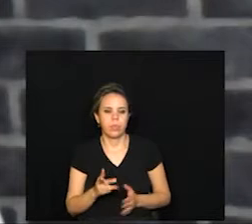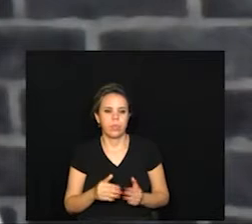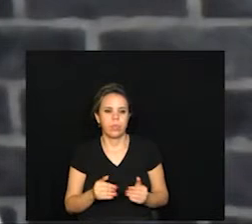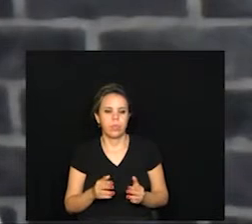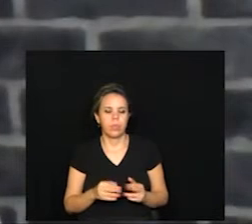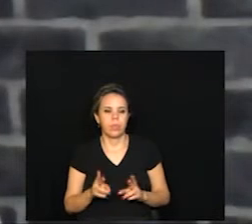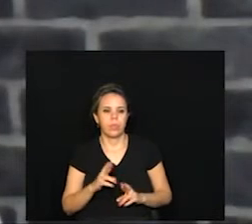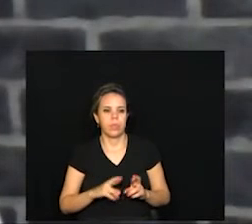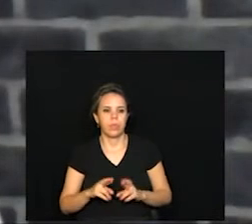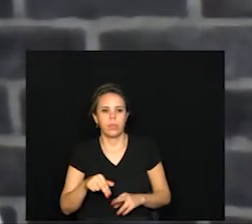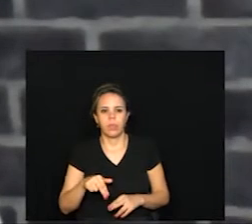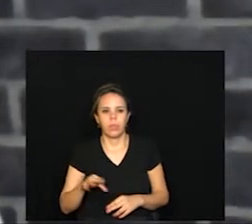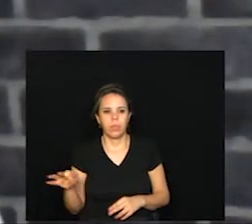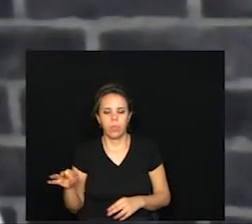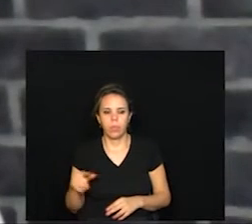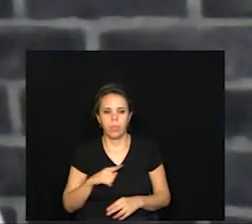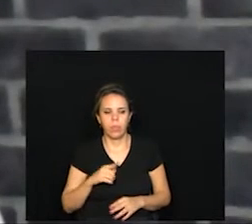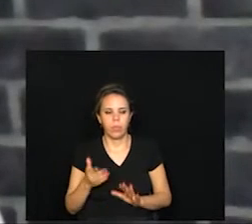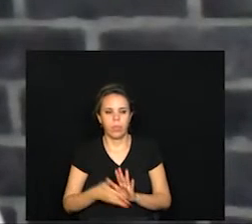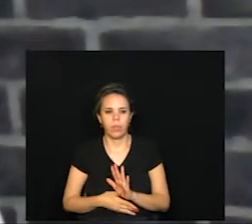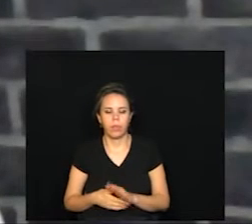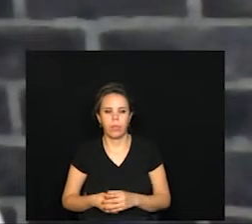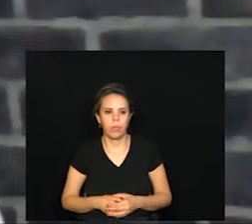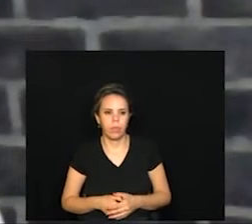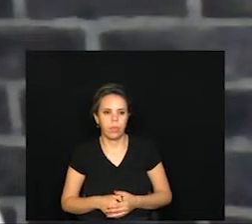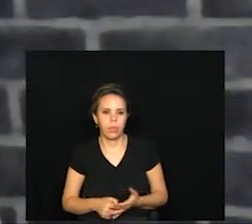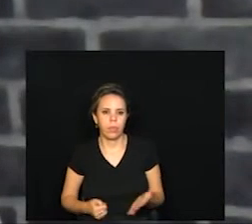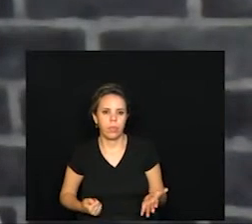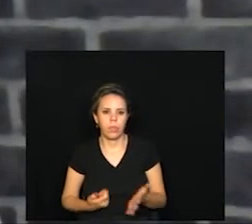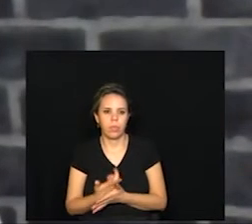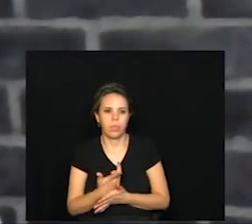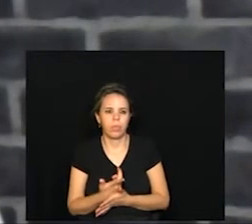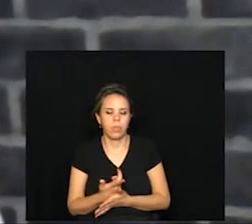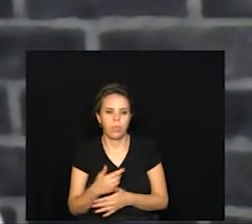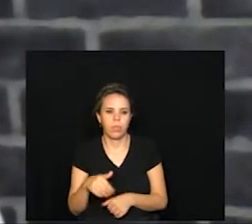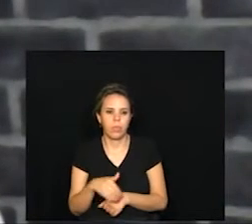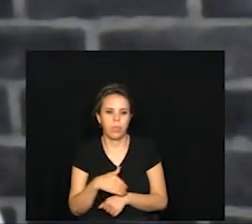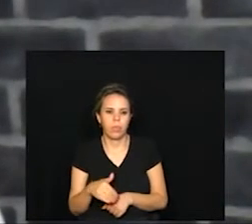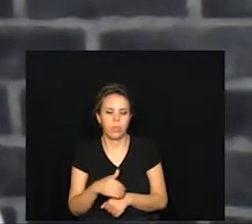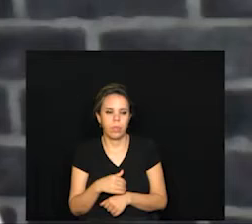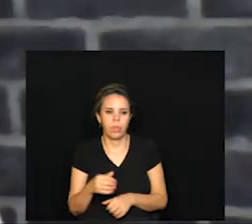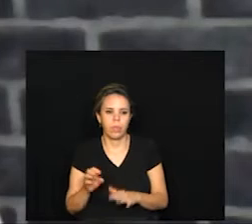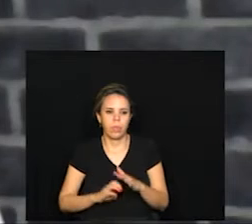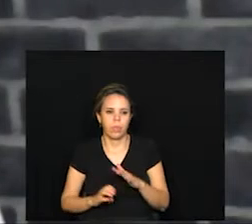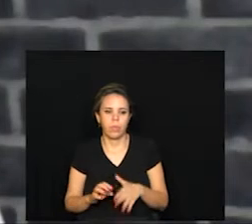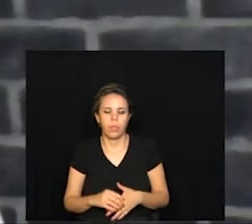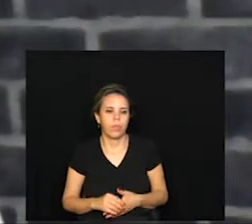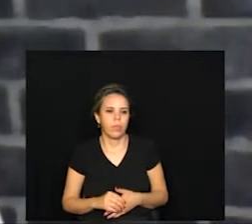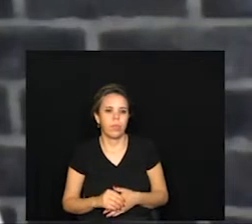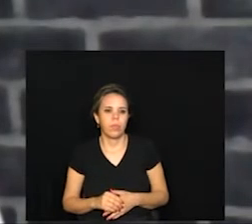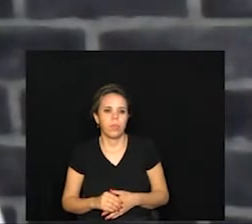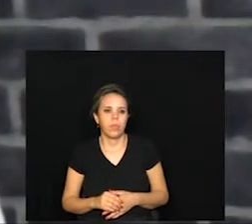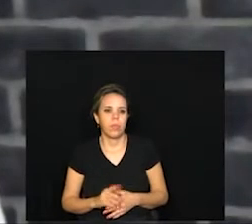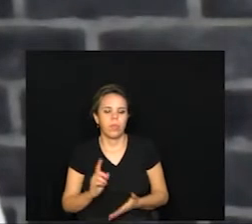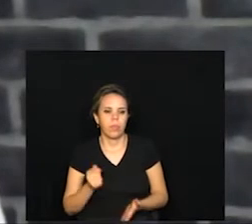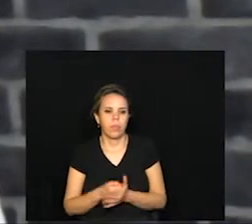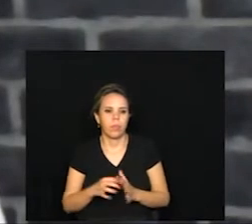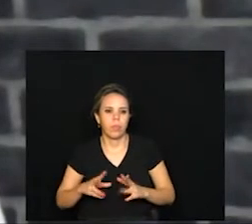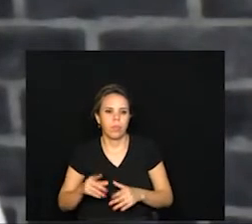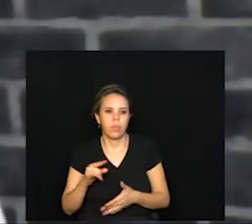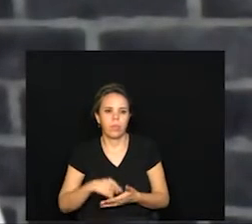nota fiscal, tenha o comprovante de pagamento, o endereço da empresa, certificado de garantia, toda